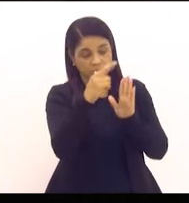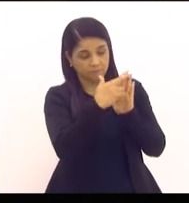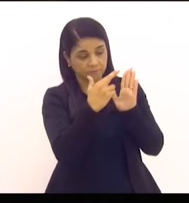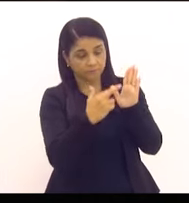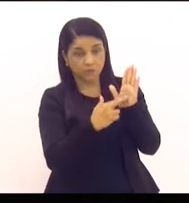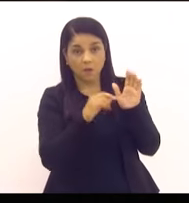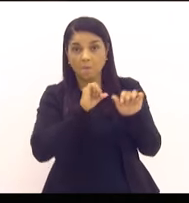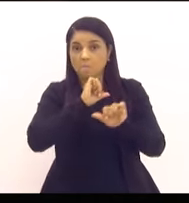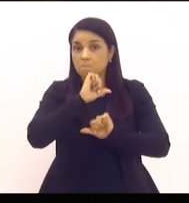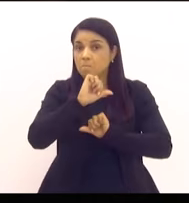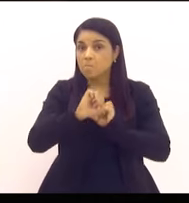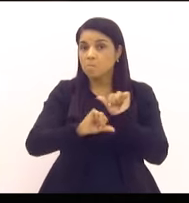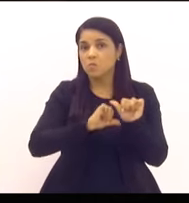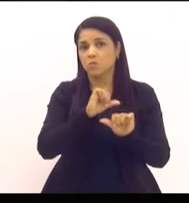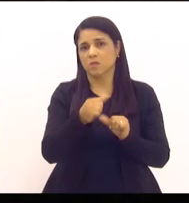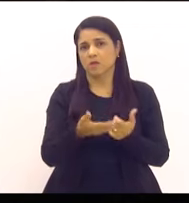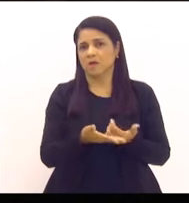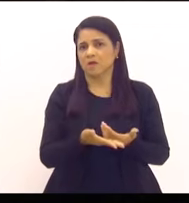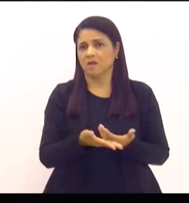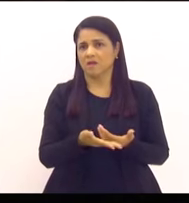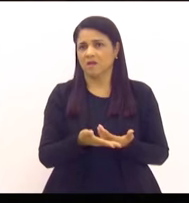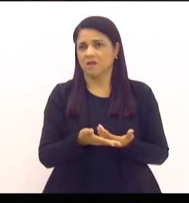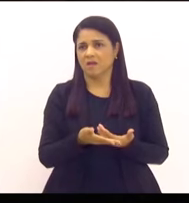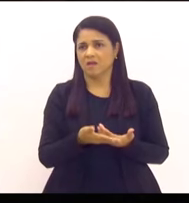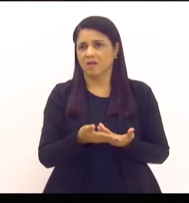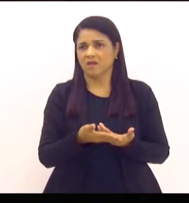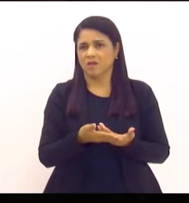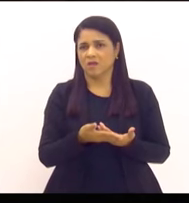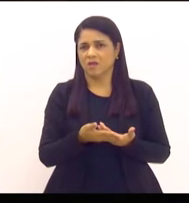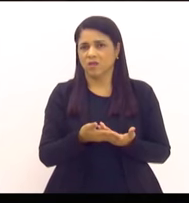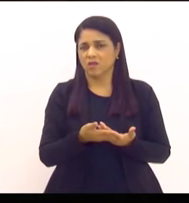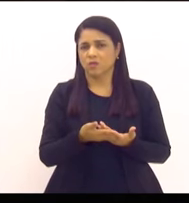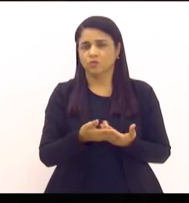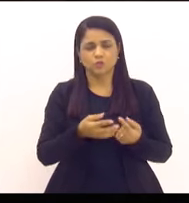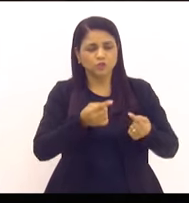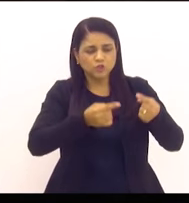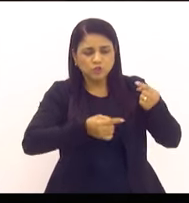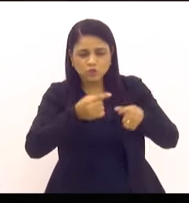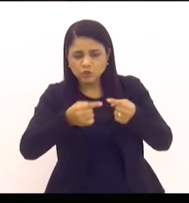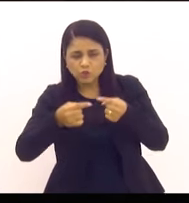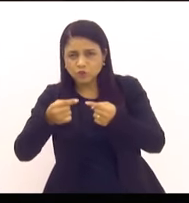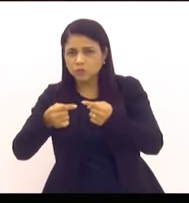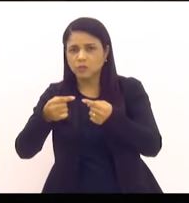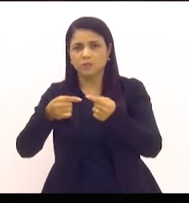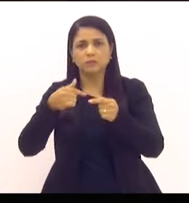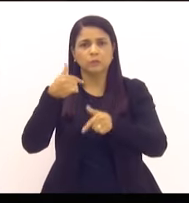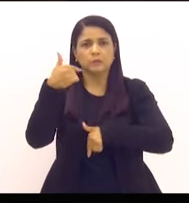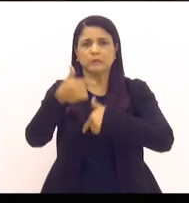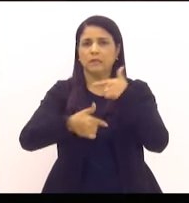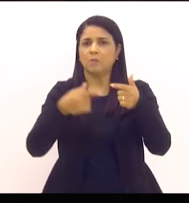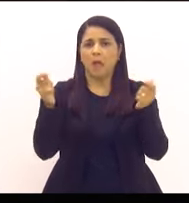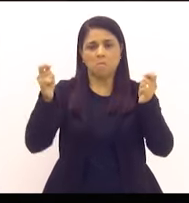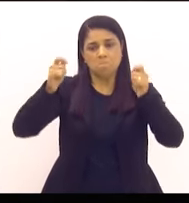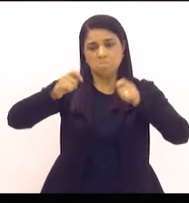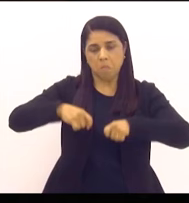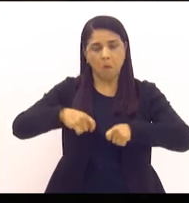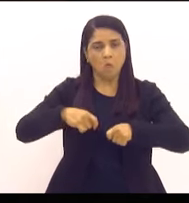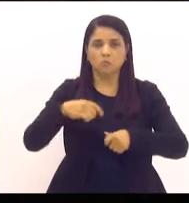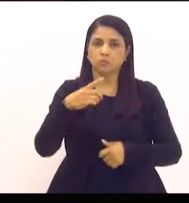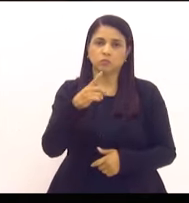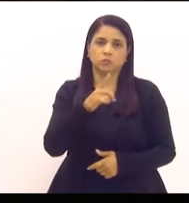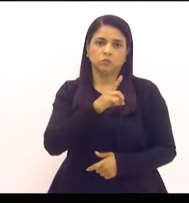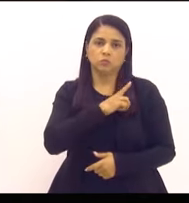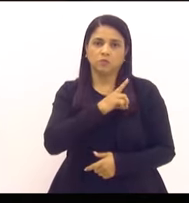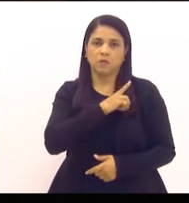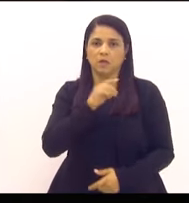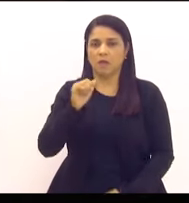do jogo. Eu não discuto a competência do delegado Amin, porque eu nem o conheço,